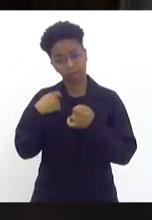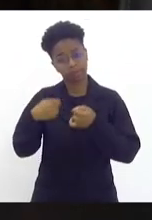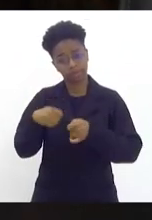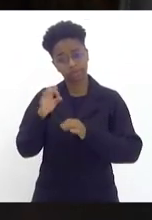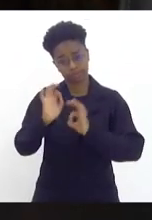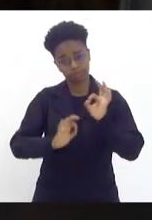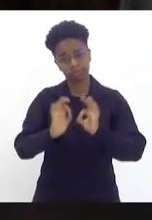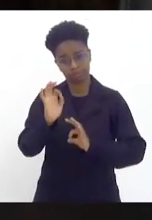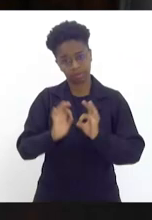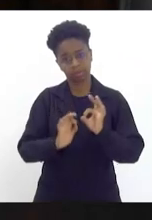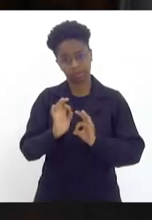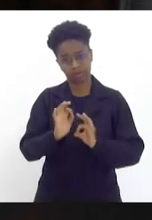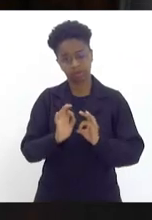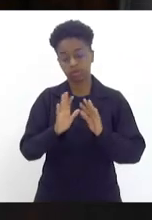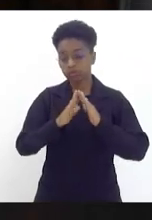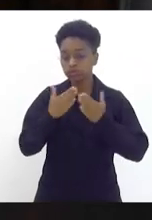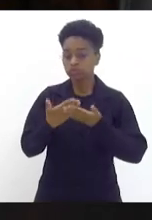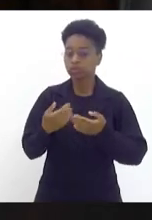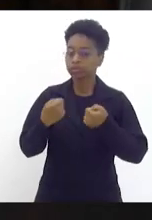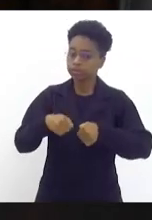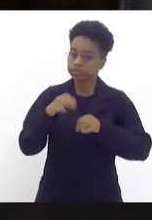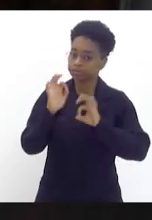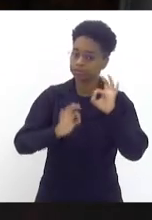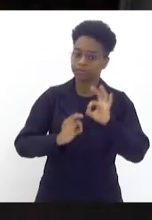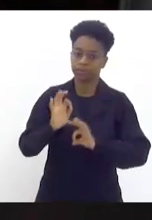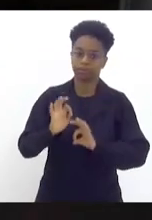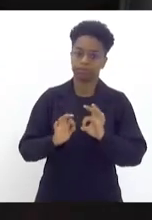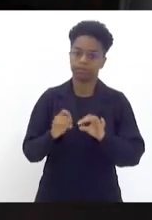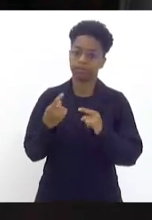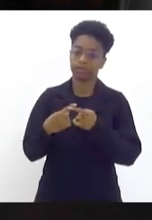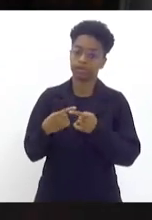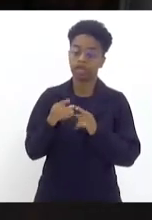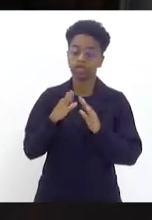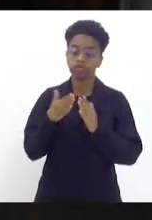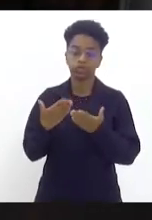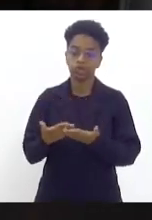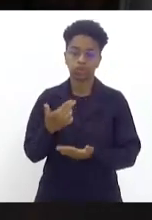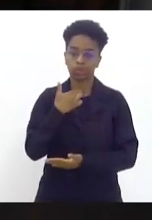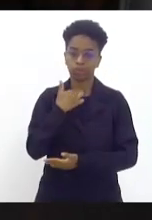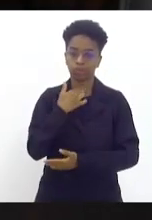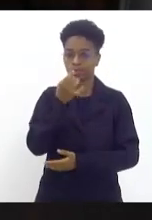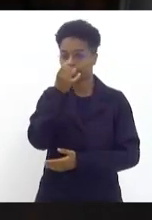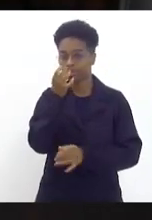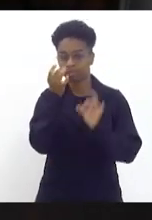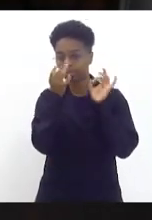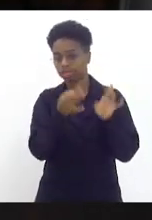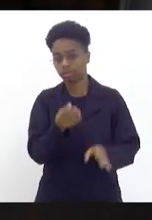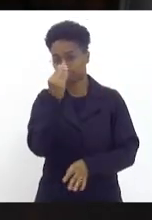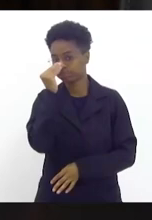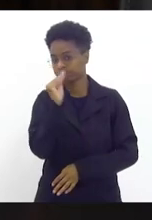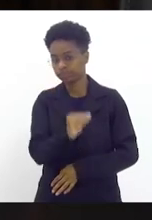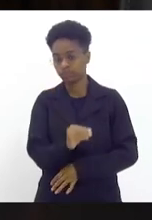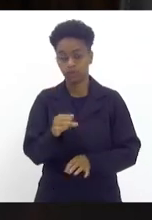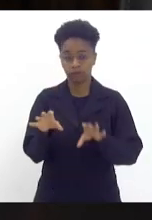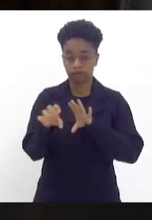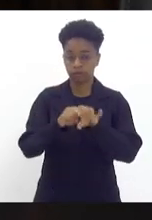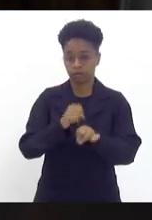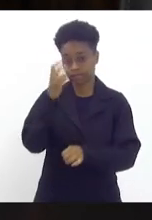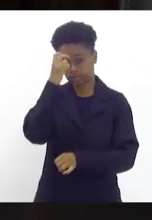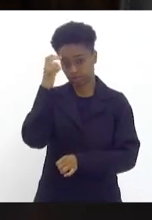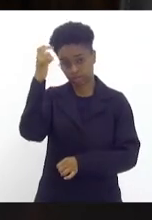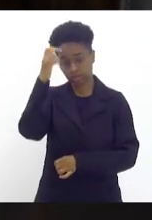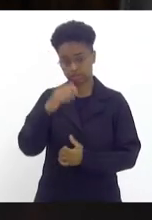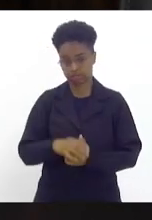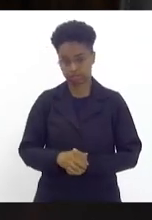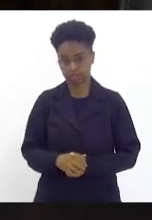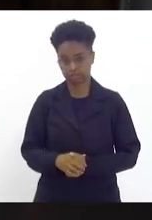preparar. A escola precisa, a escola não vai esquecer, não vai deixar de lado a formação intelectual, a